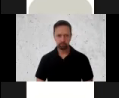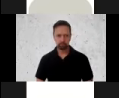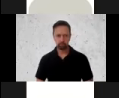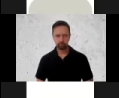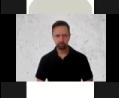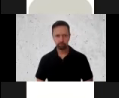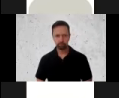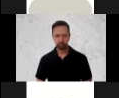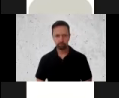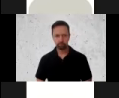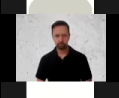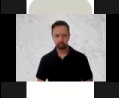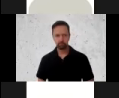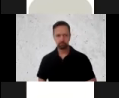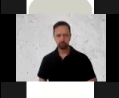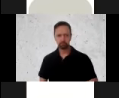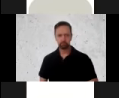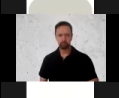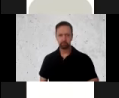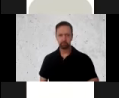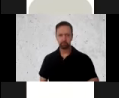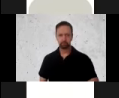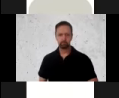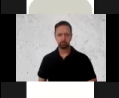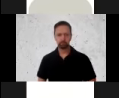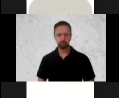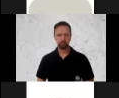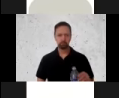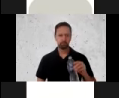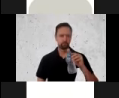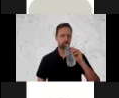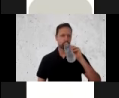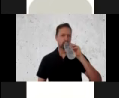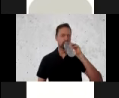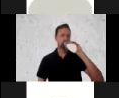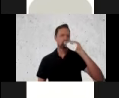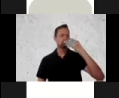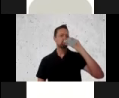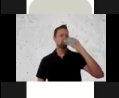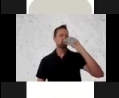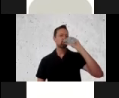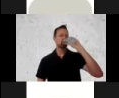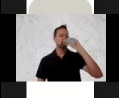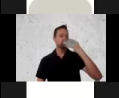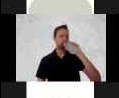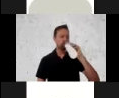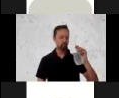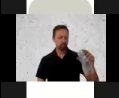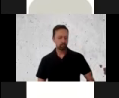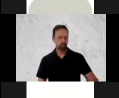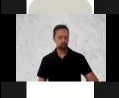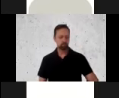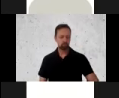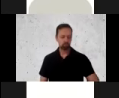importante fonte de fricção financeira é a fraca proteção dos direitos dos credores em caso de falência, né? Então, se você tem, por exemplo, direitos de credores